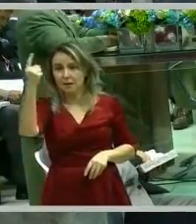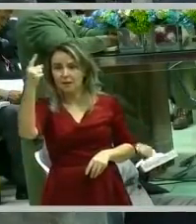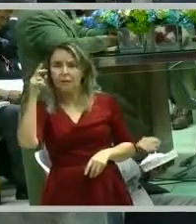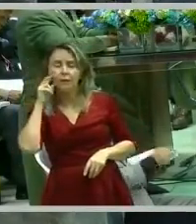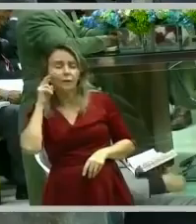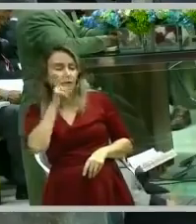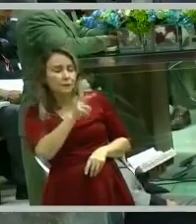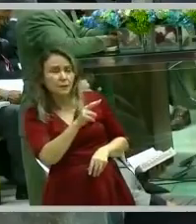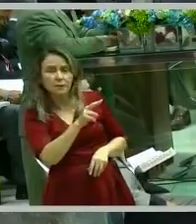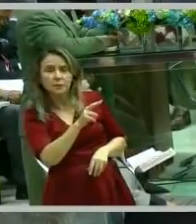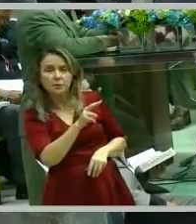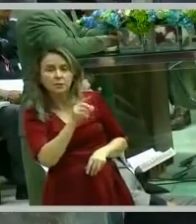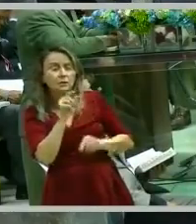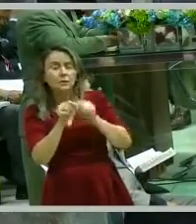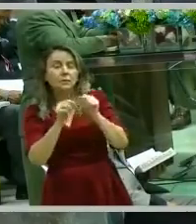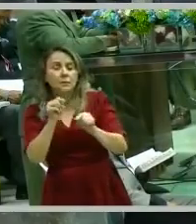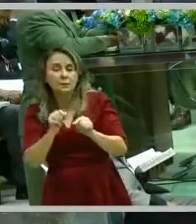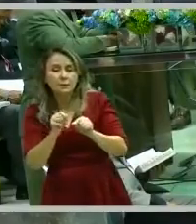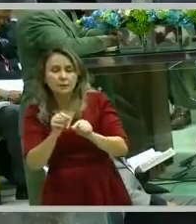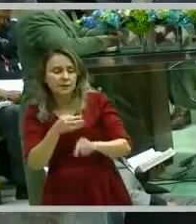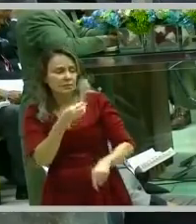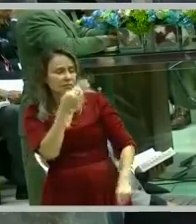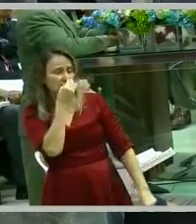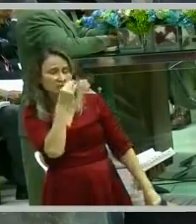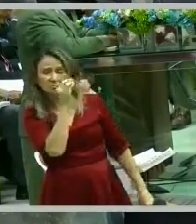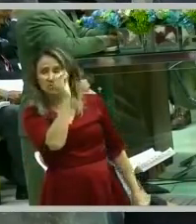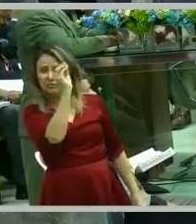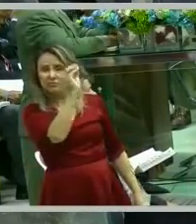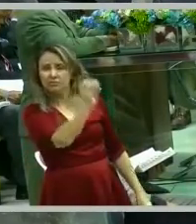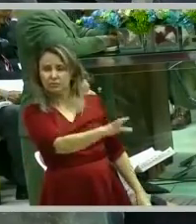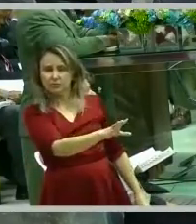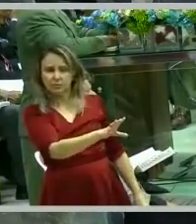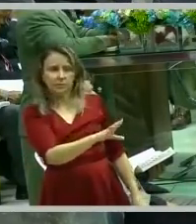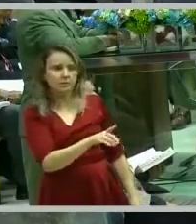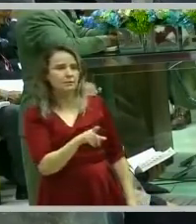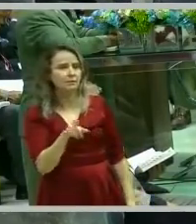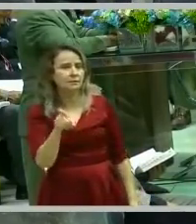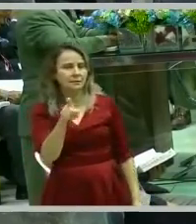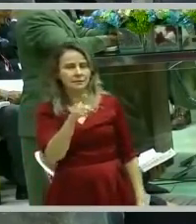irmãos? Não se incomode com o desprezo.